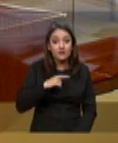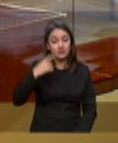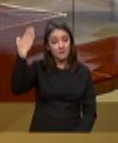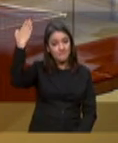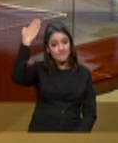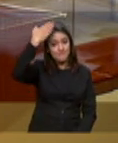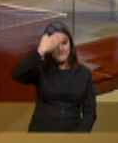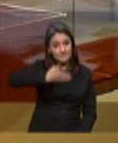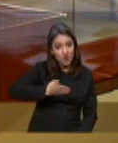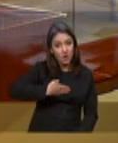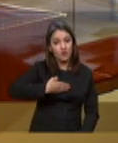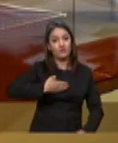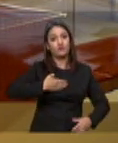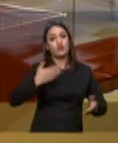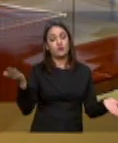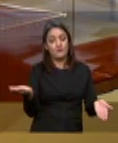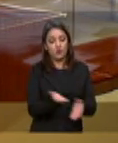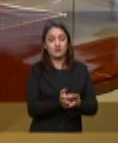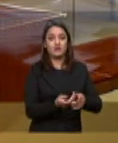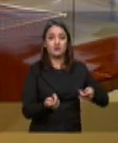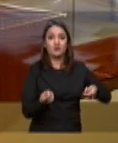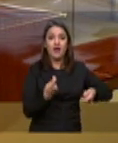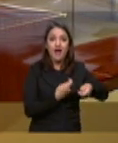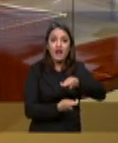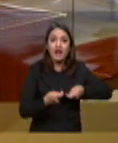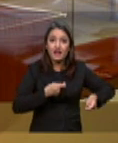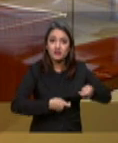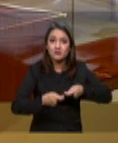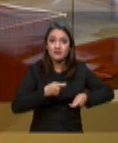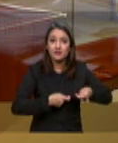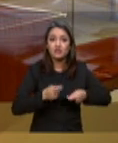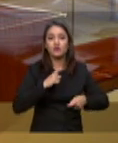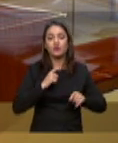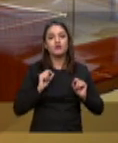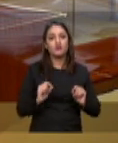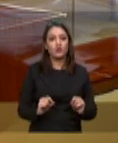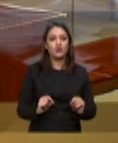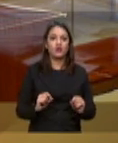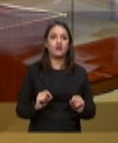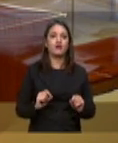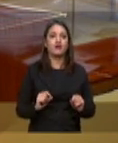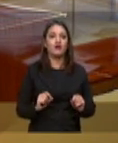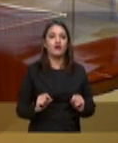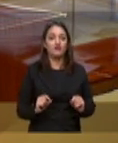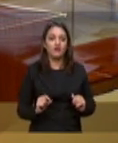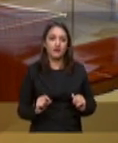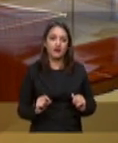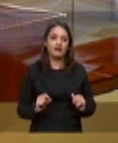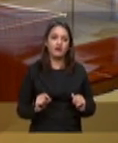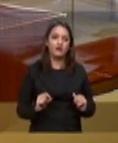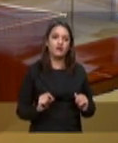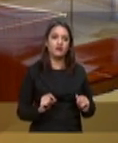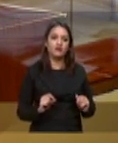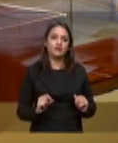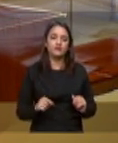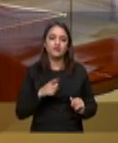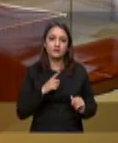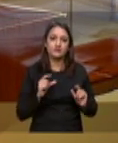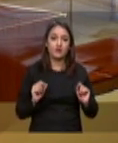produzidas no processo administrativo para apuração não apenas da a quantificação, não apenas do fato gerador da